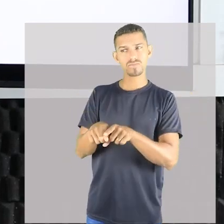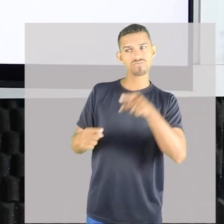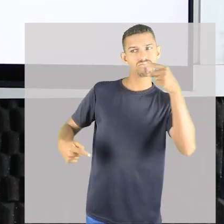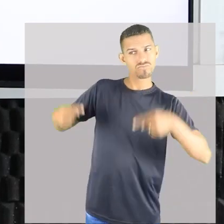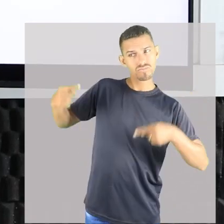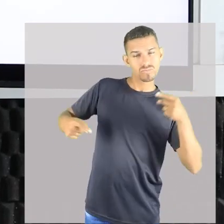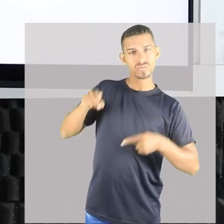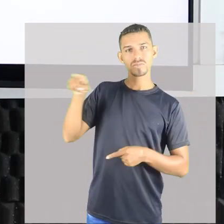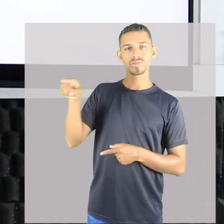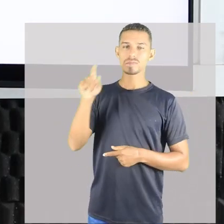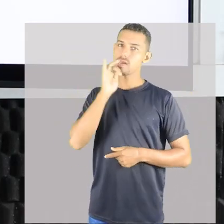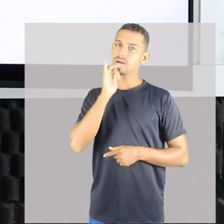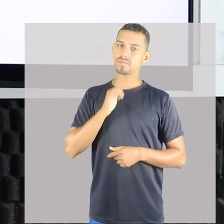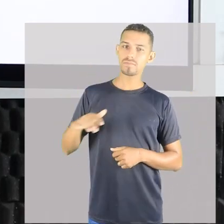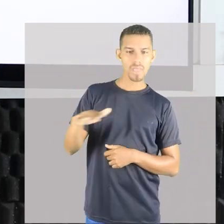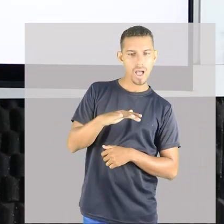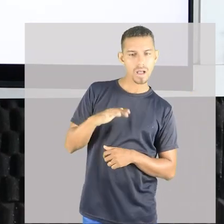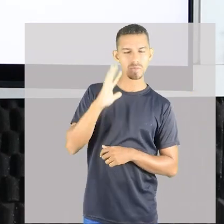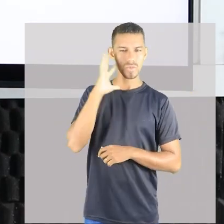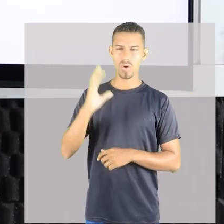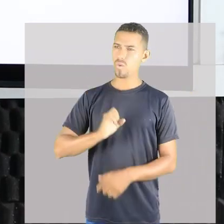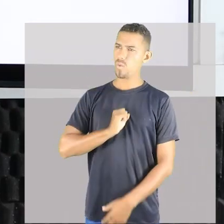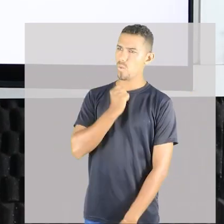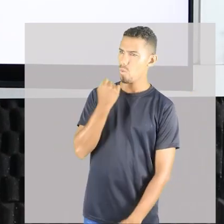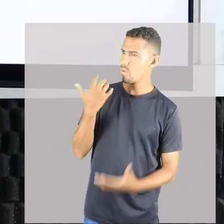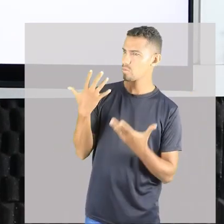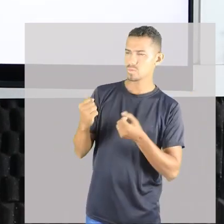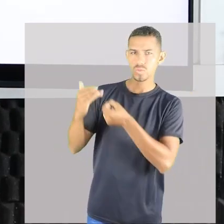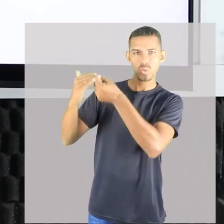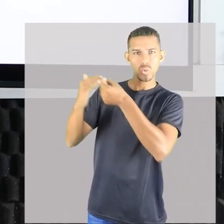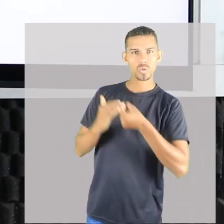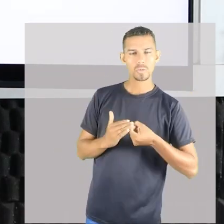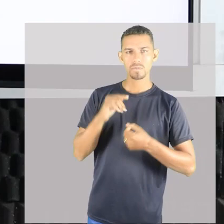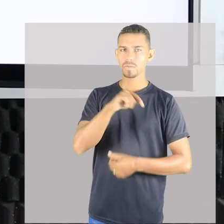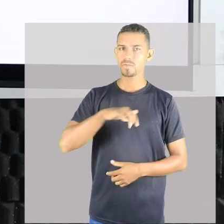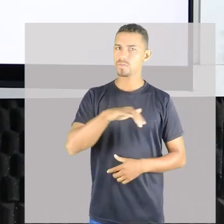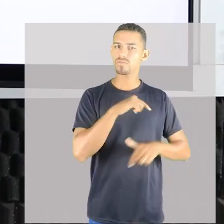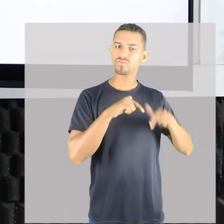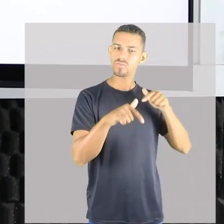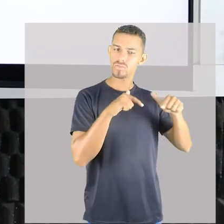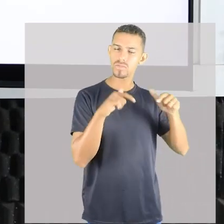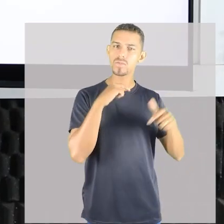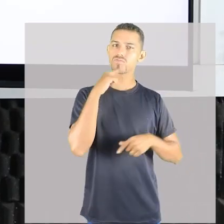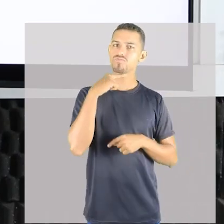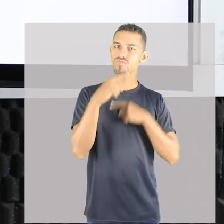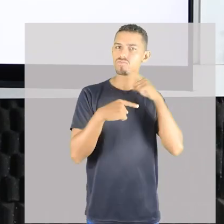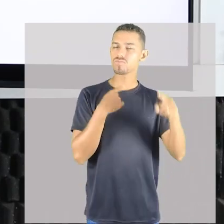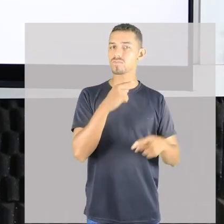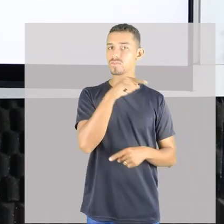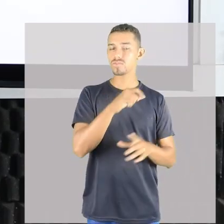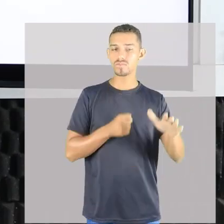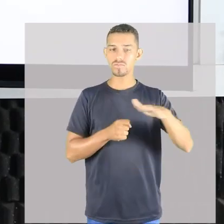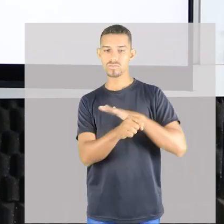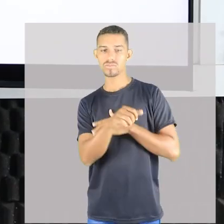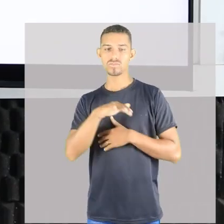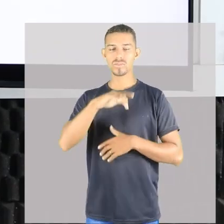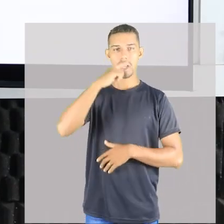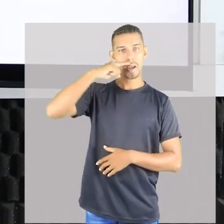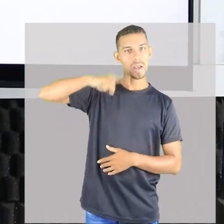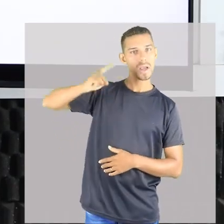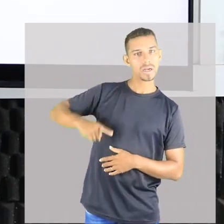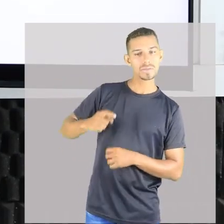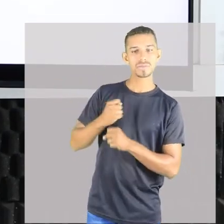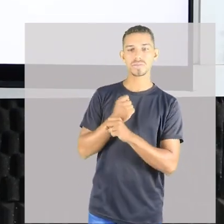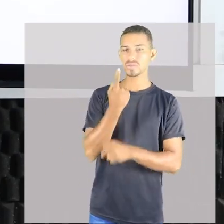esse ambiente hostil que a maior parte da população da classe operária estava inserida dentro dessa Rússia